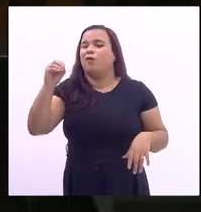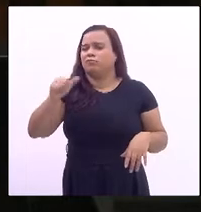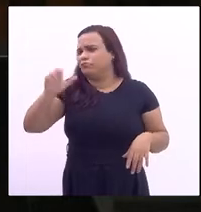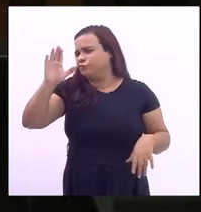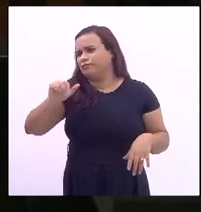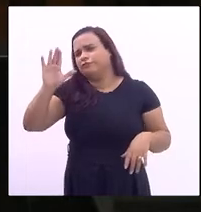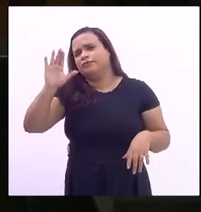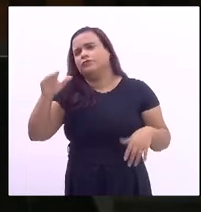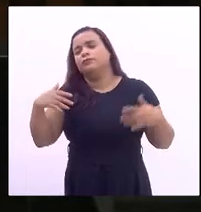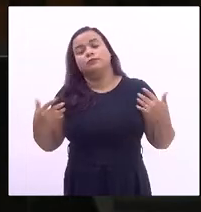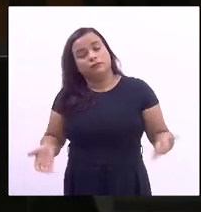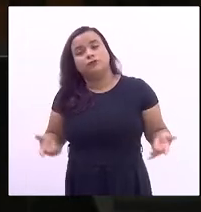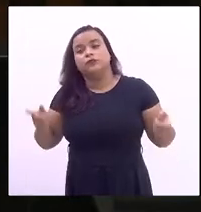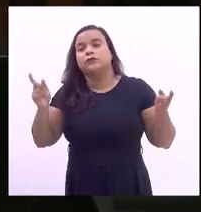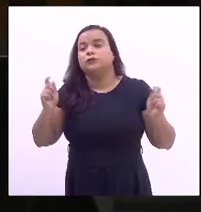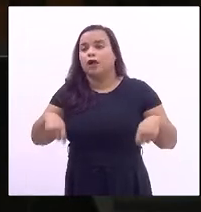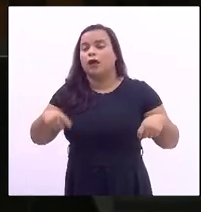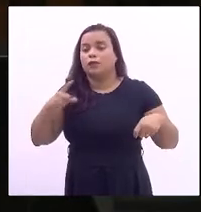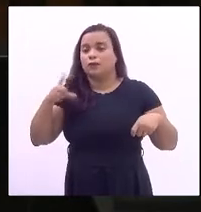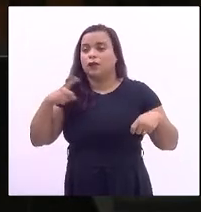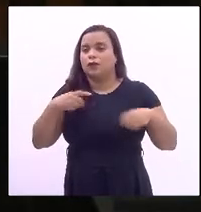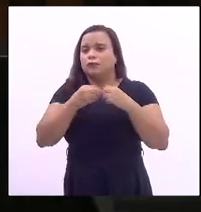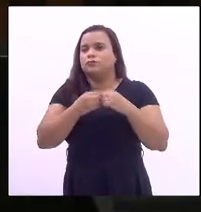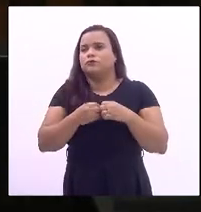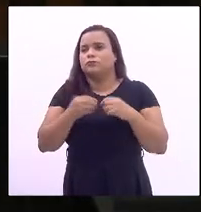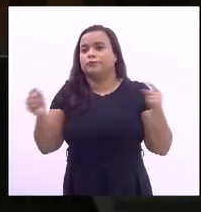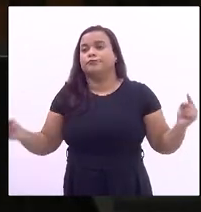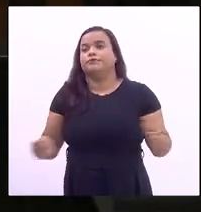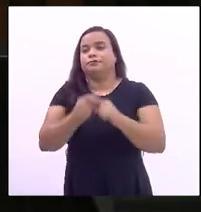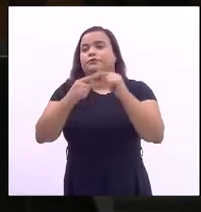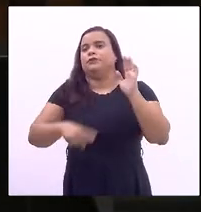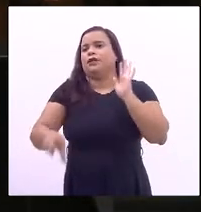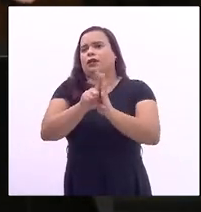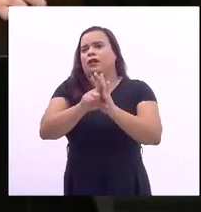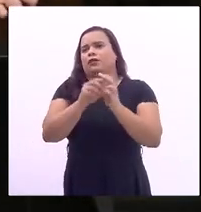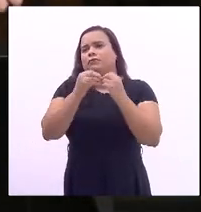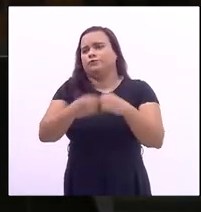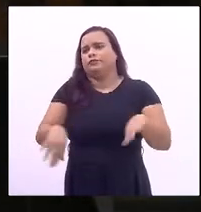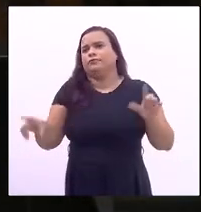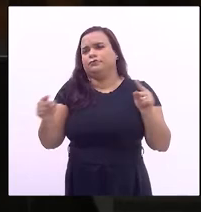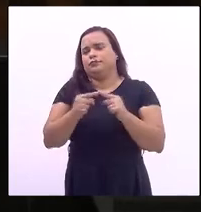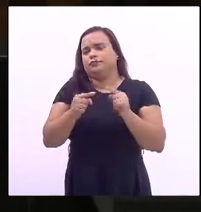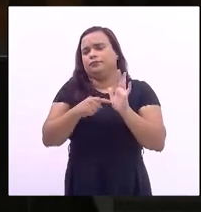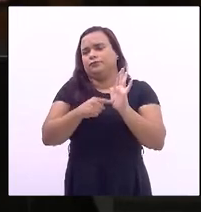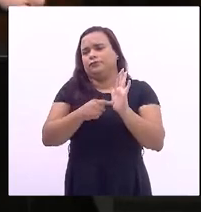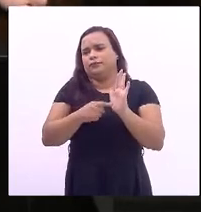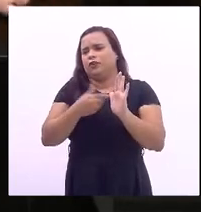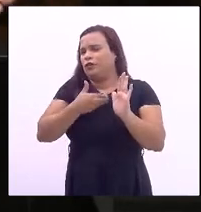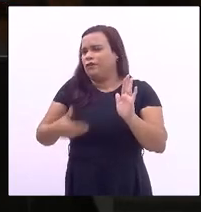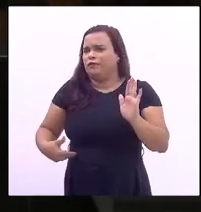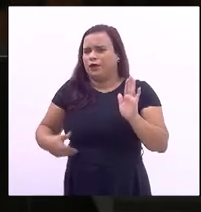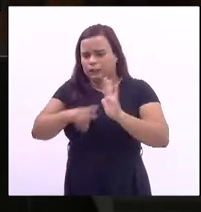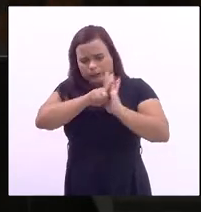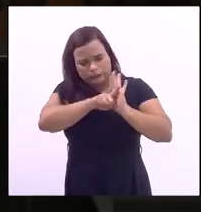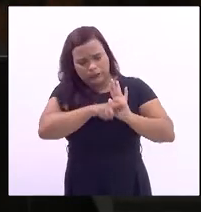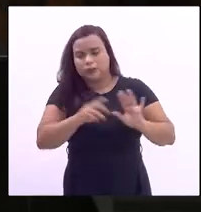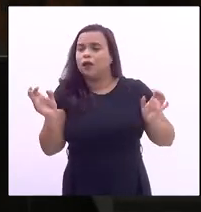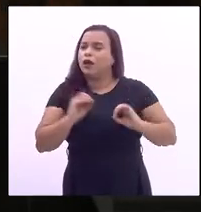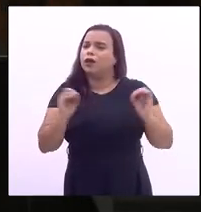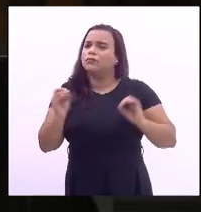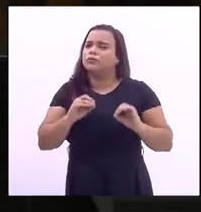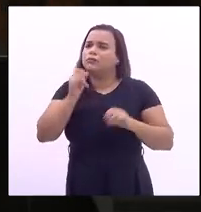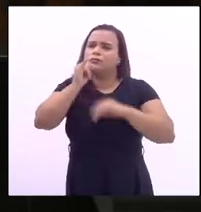diretamente afetados por essa lei que o governo não tá destruição nada não tá esclarecendo nada por